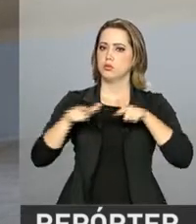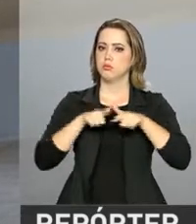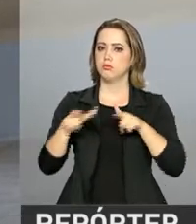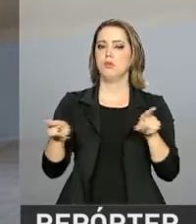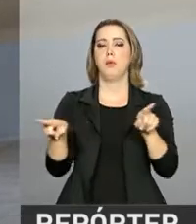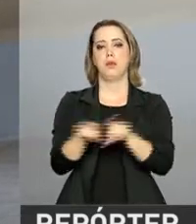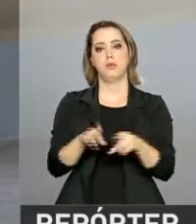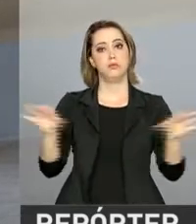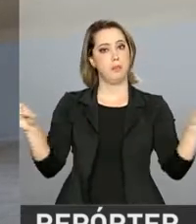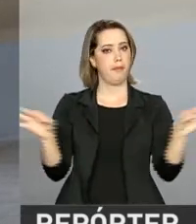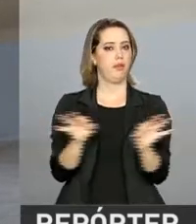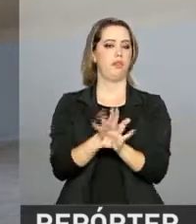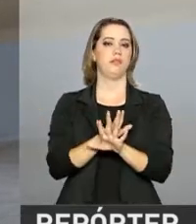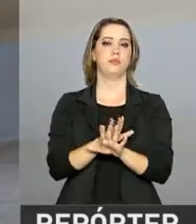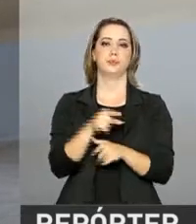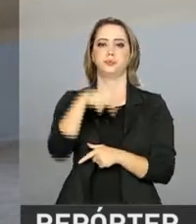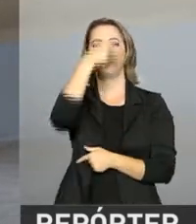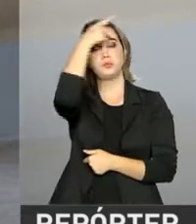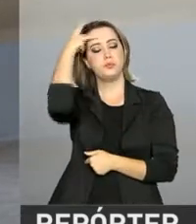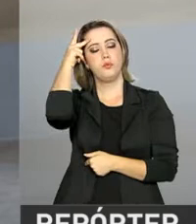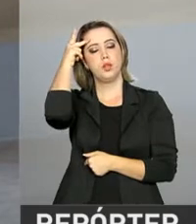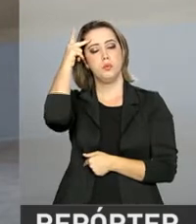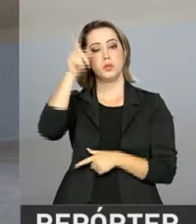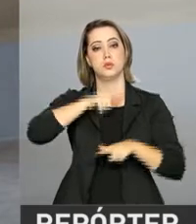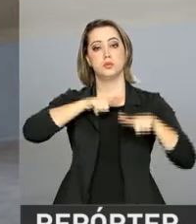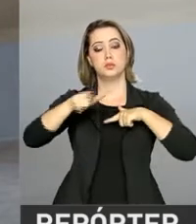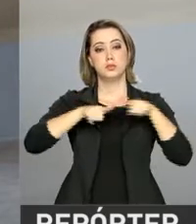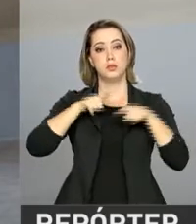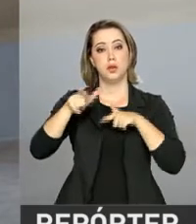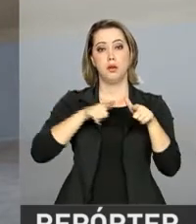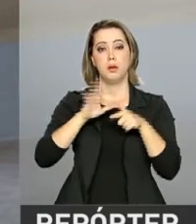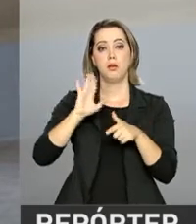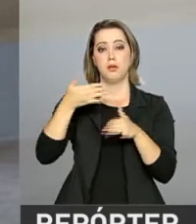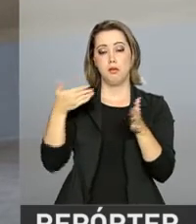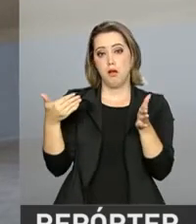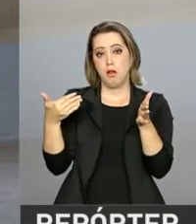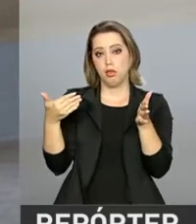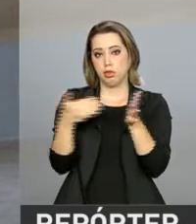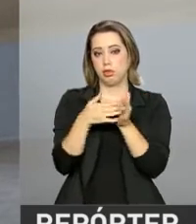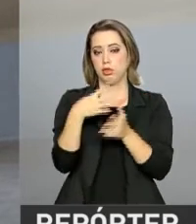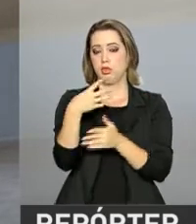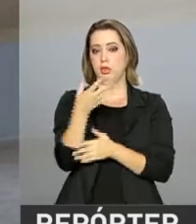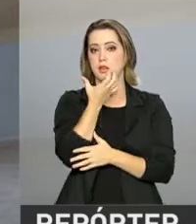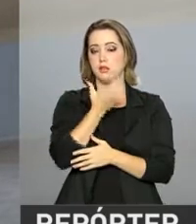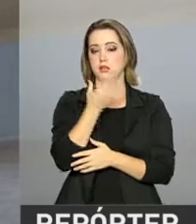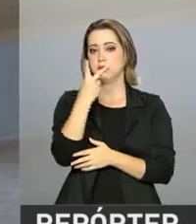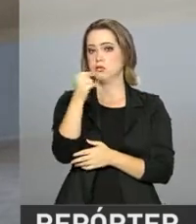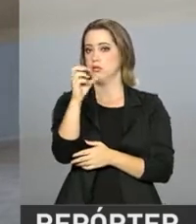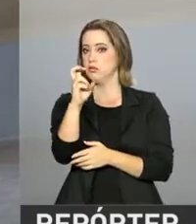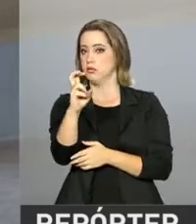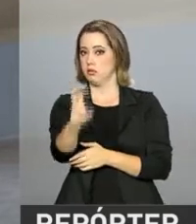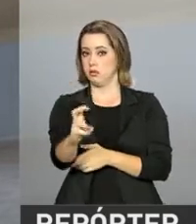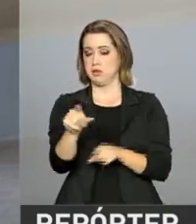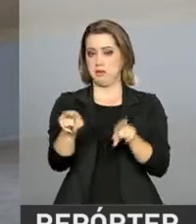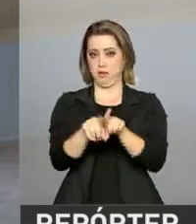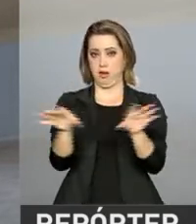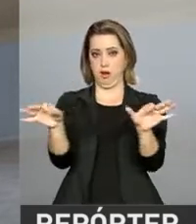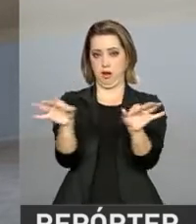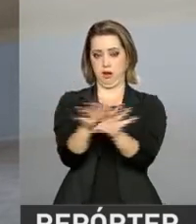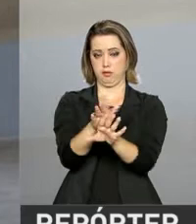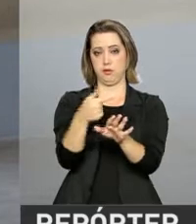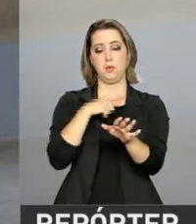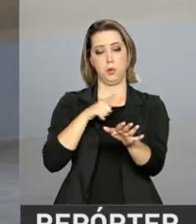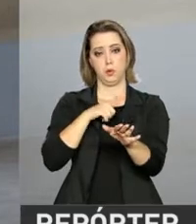empregado se o trabalhador tem um contrato de trabalho que foi sinto até dezembro de 2015 ele tem contas